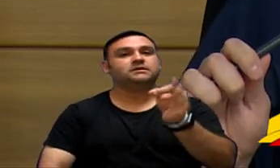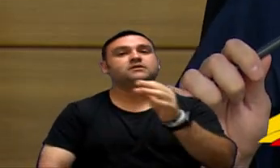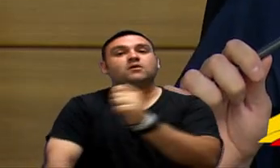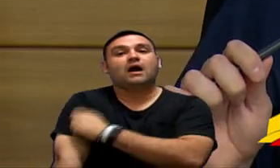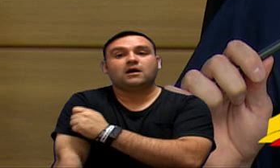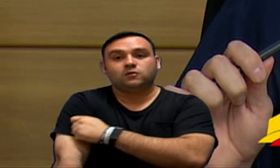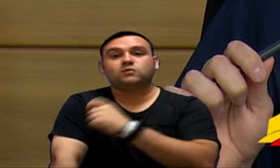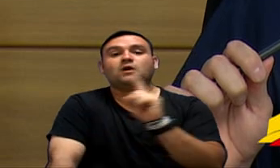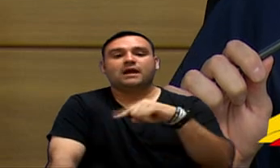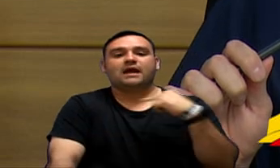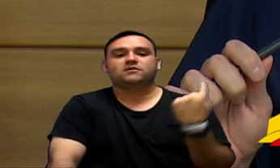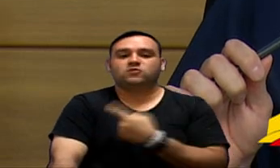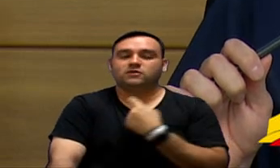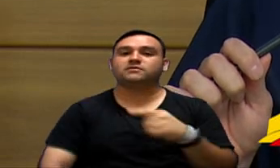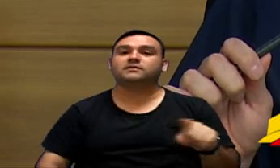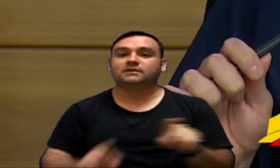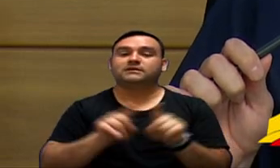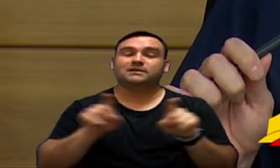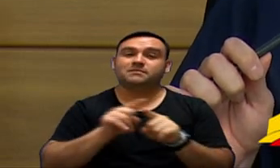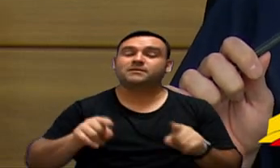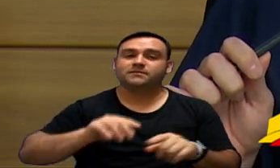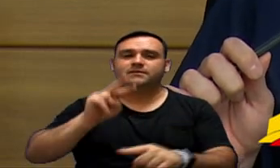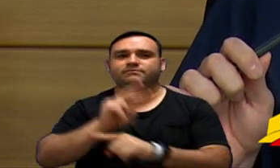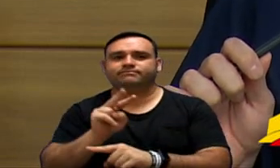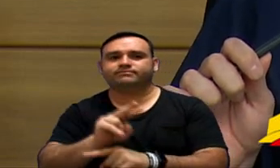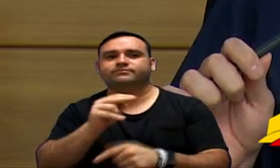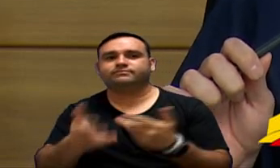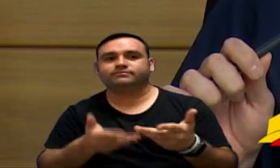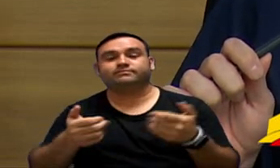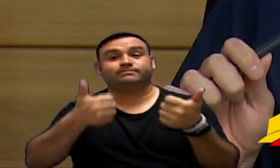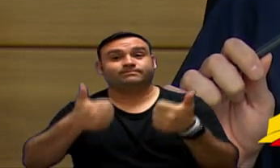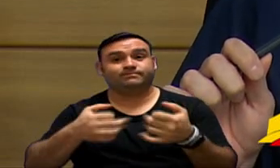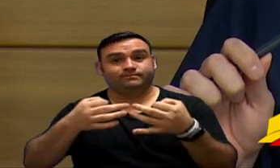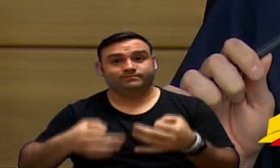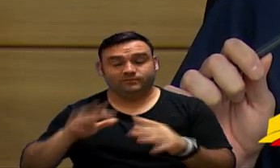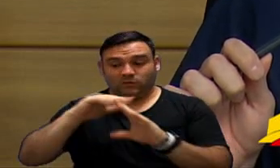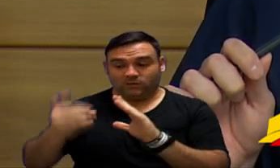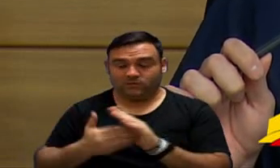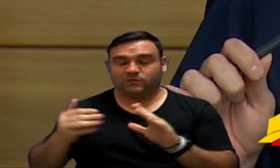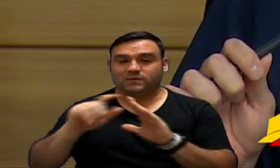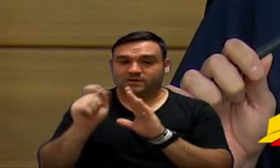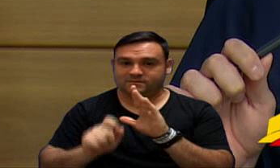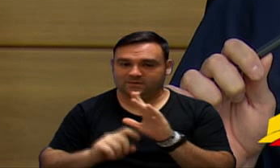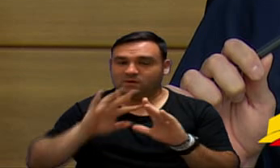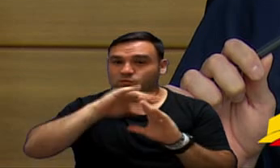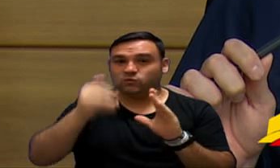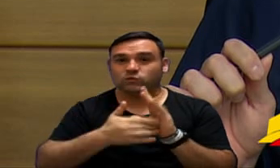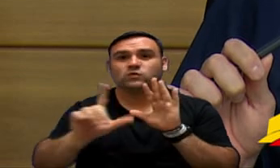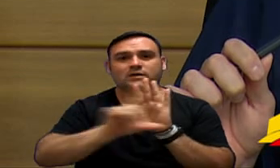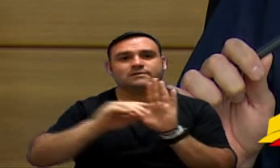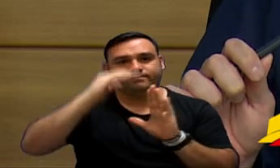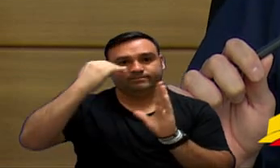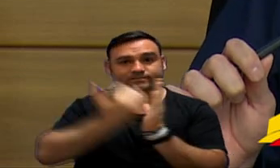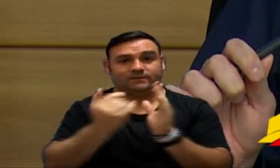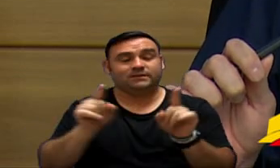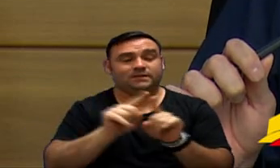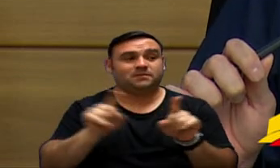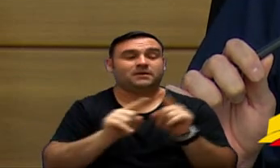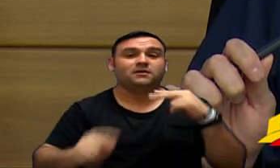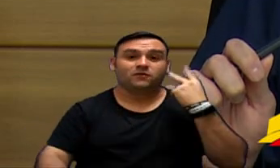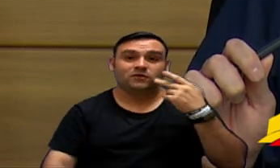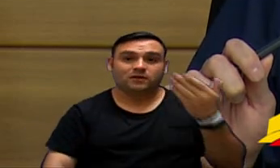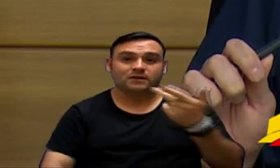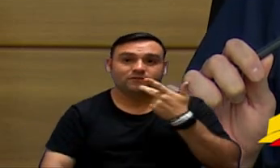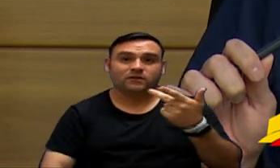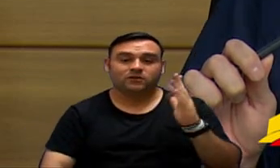alunos são nossos, estão sendo muito bem atendidos por essas instituições, tudo dentro da legalidade, e como o vereador